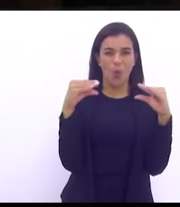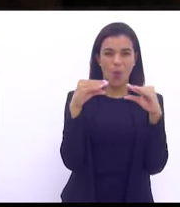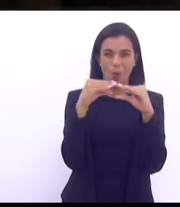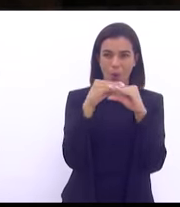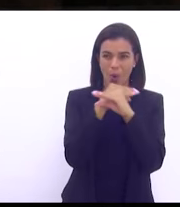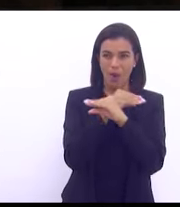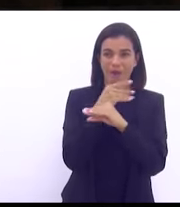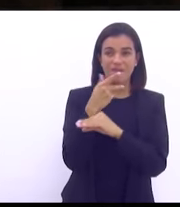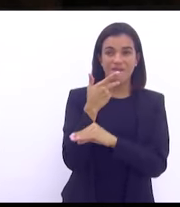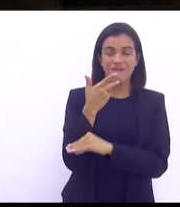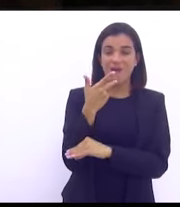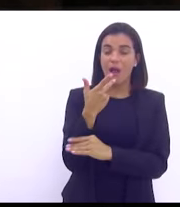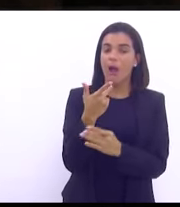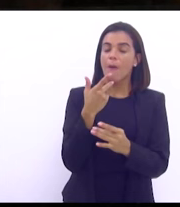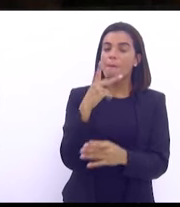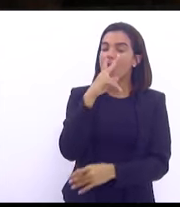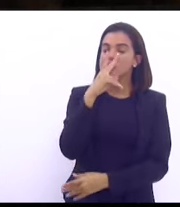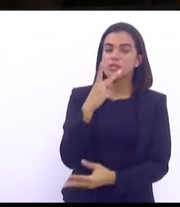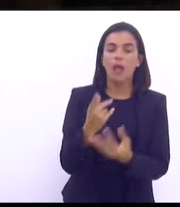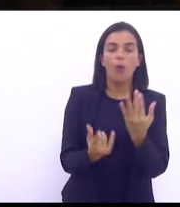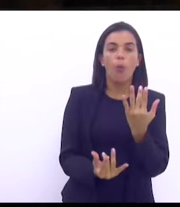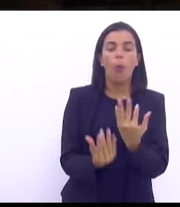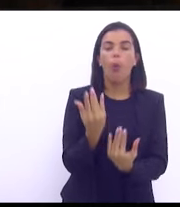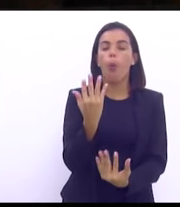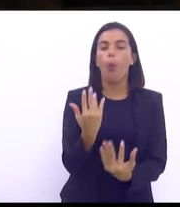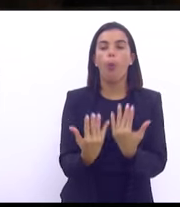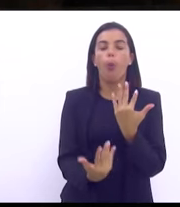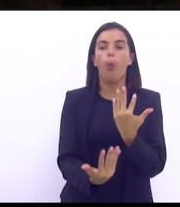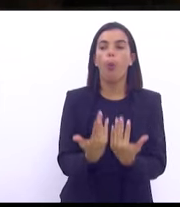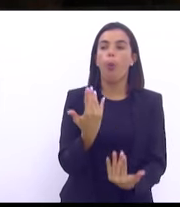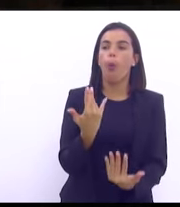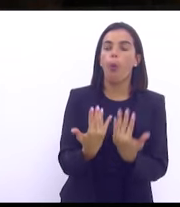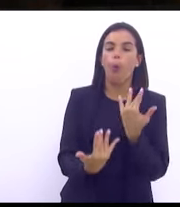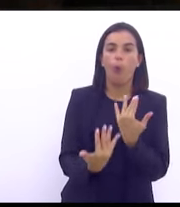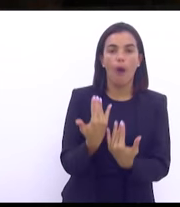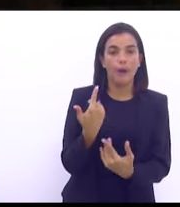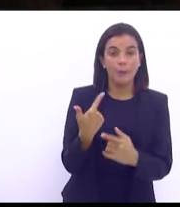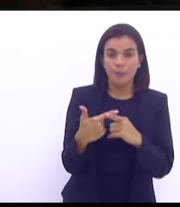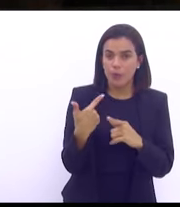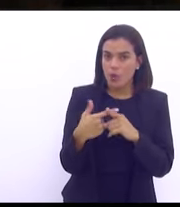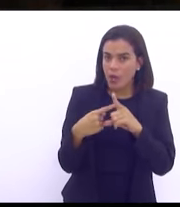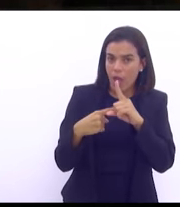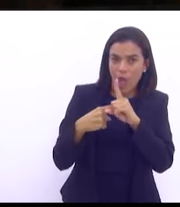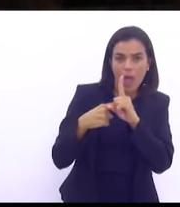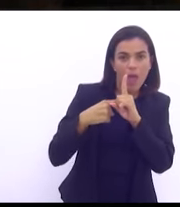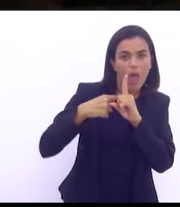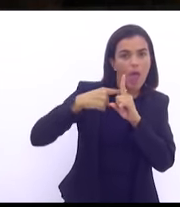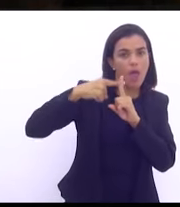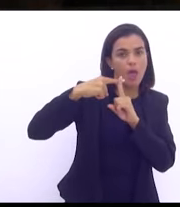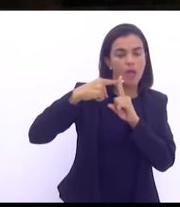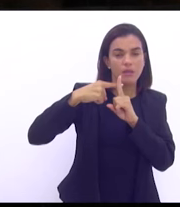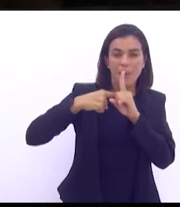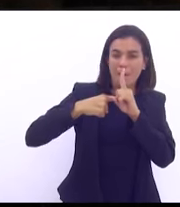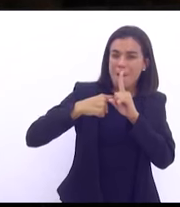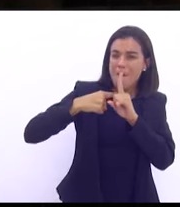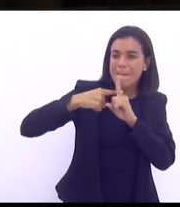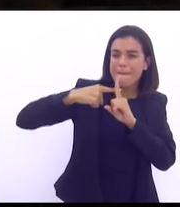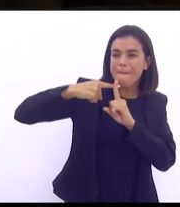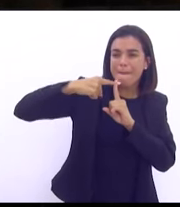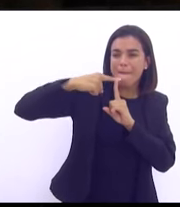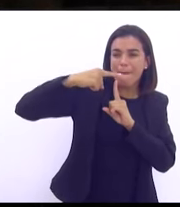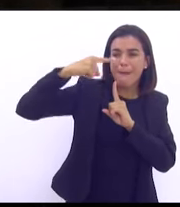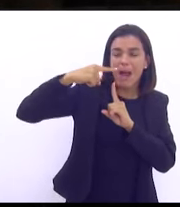termo antigo, escaldante, porque a temperatura que se fez no sábado,